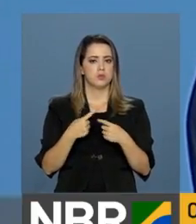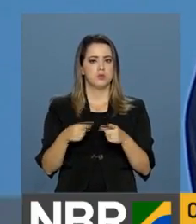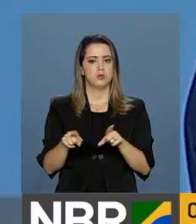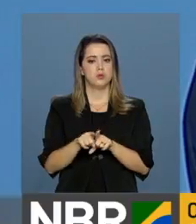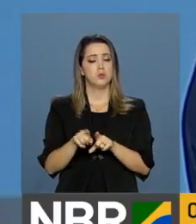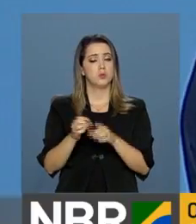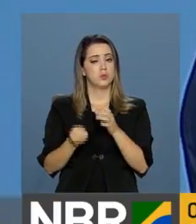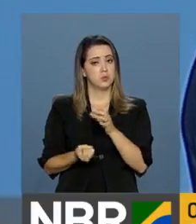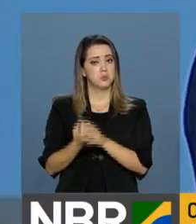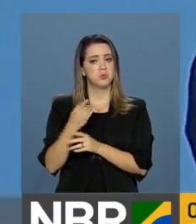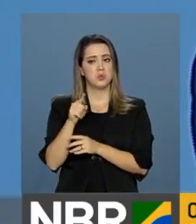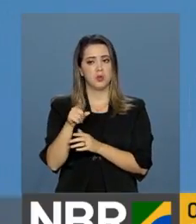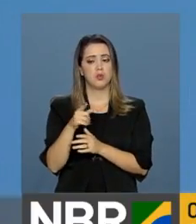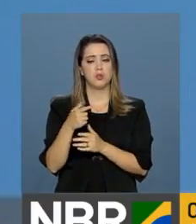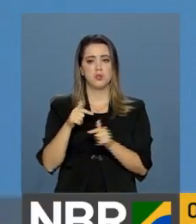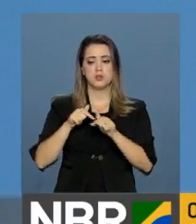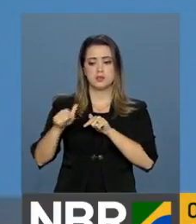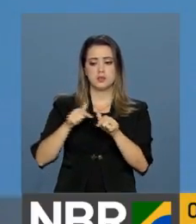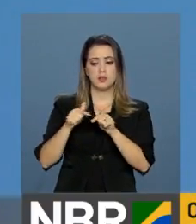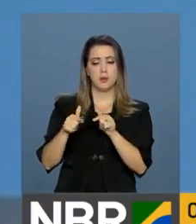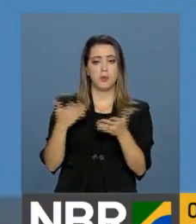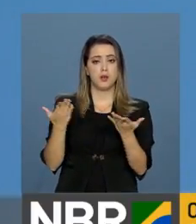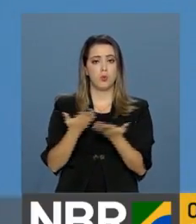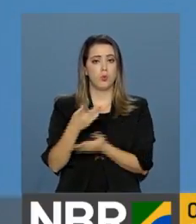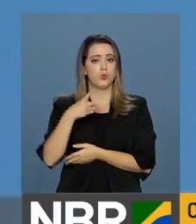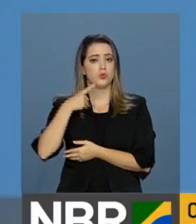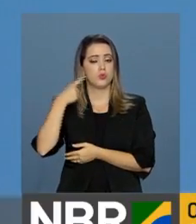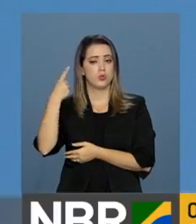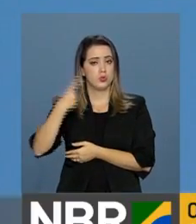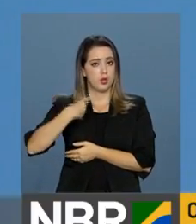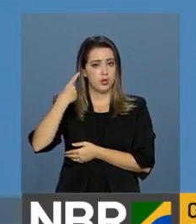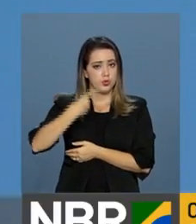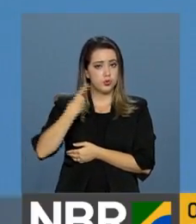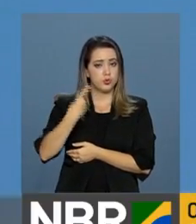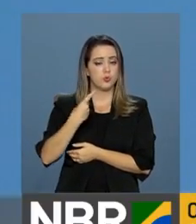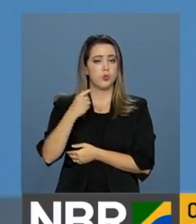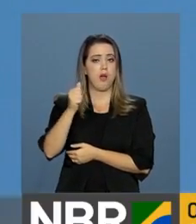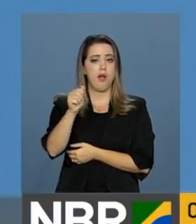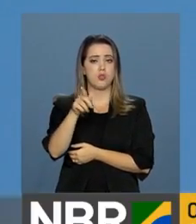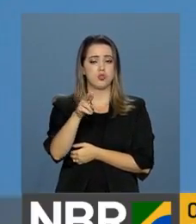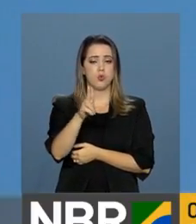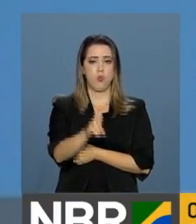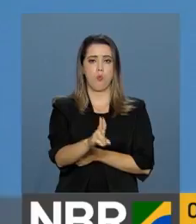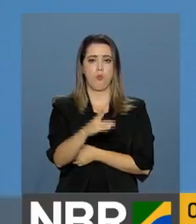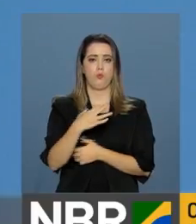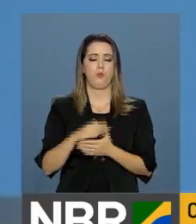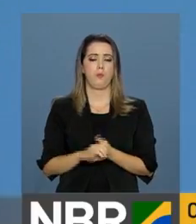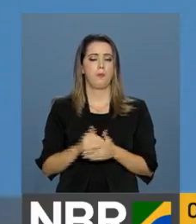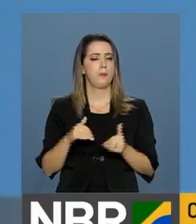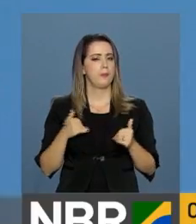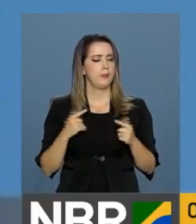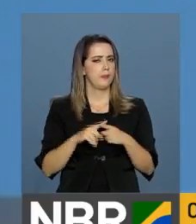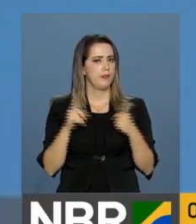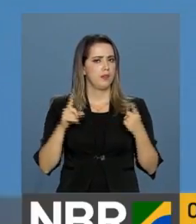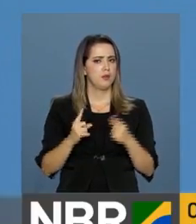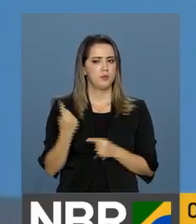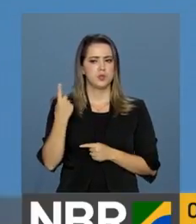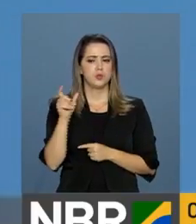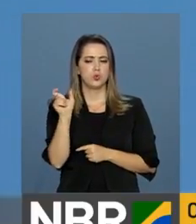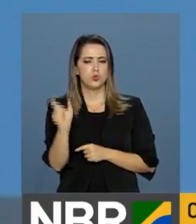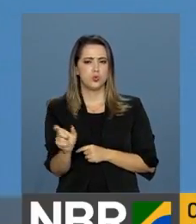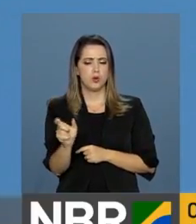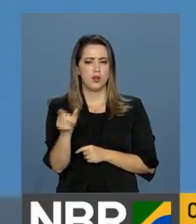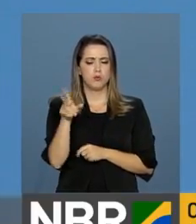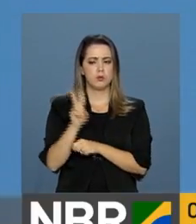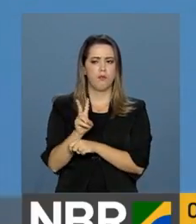desta ação da advocacia-geral da união não é mas se de um lado ela defende